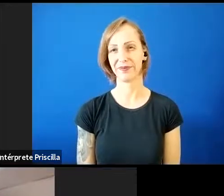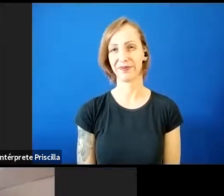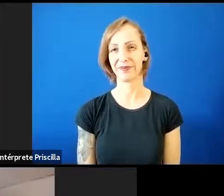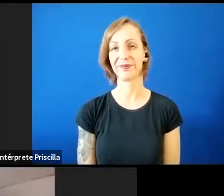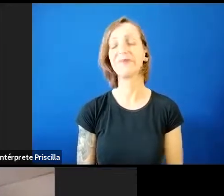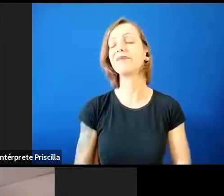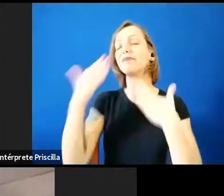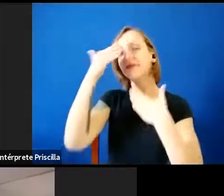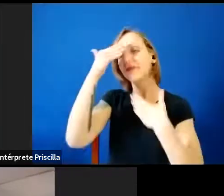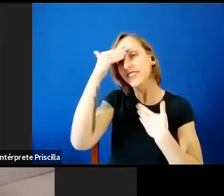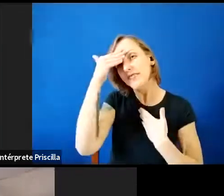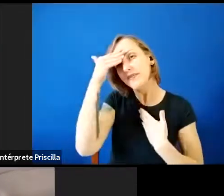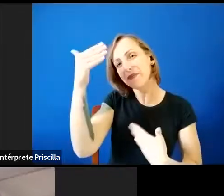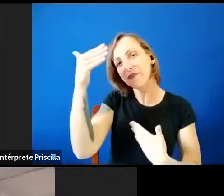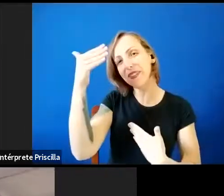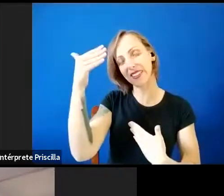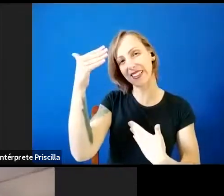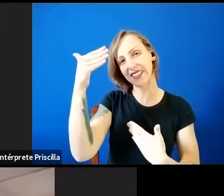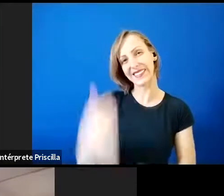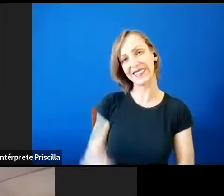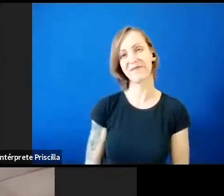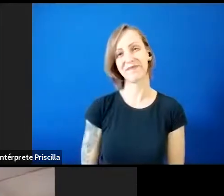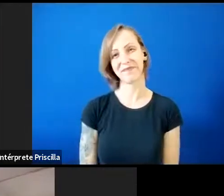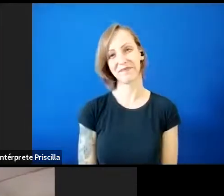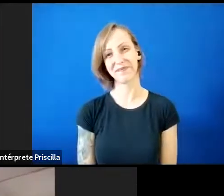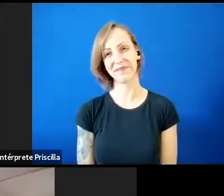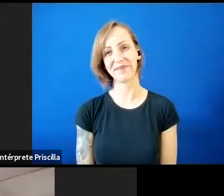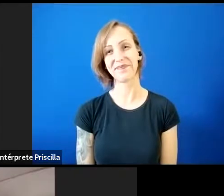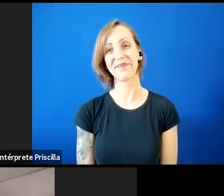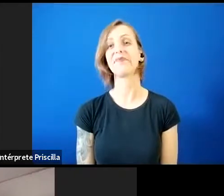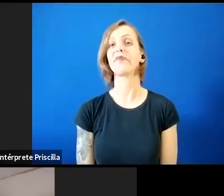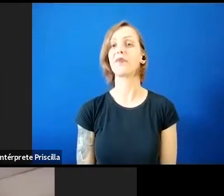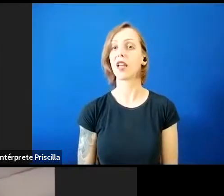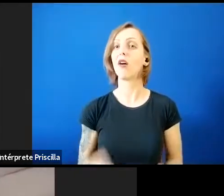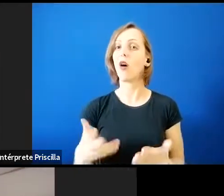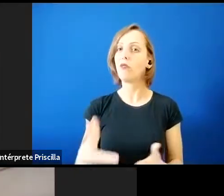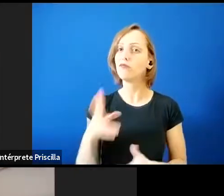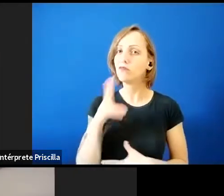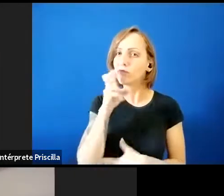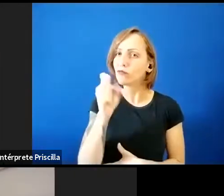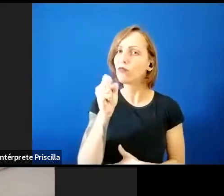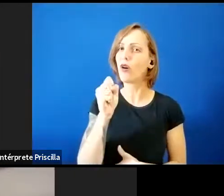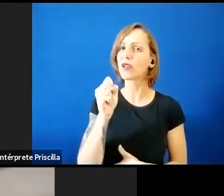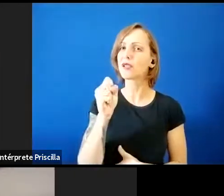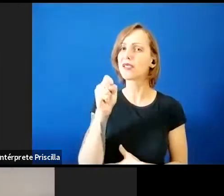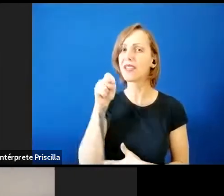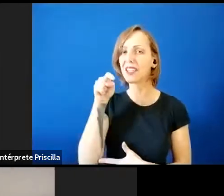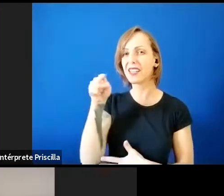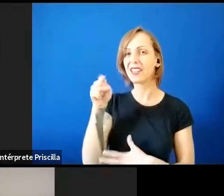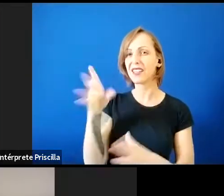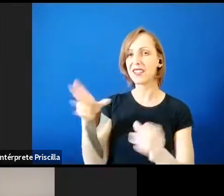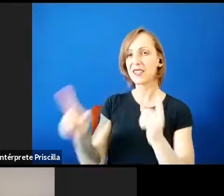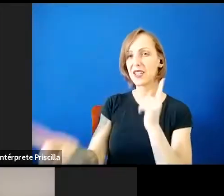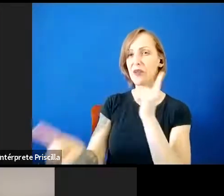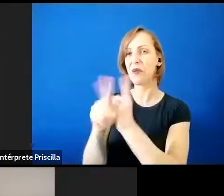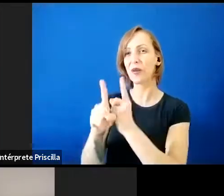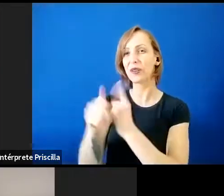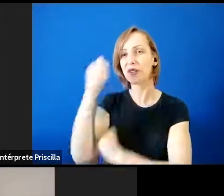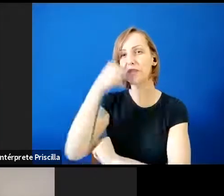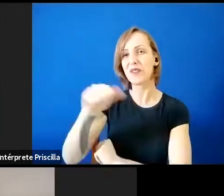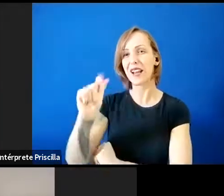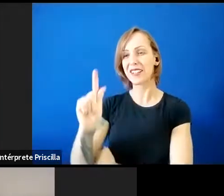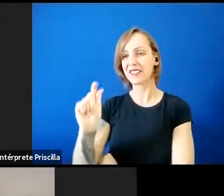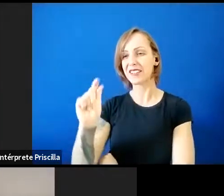Obrigada a você, Querexu. Muita força aí nesse encontro de mulheres Guarani. A